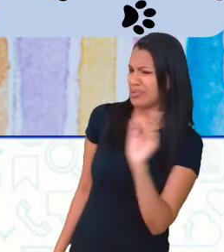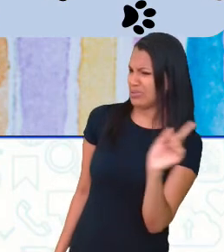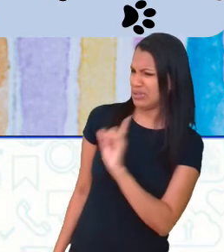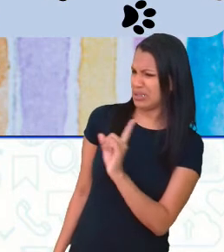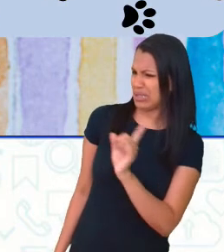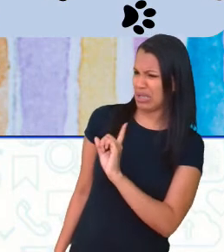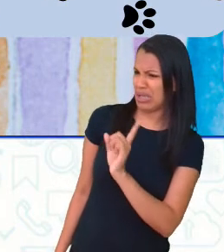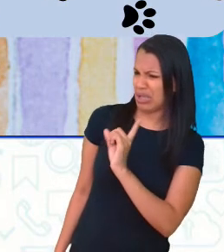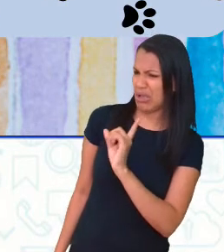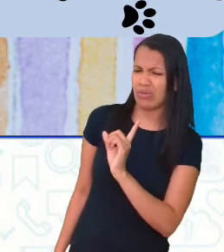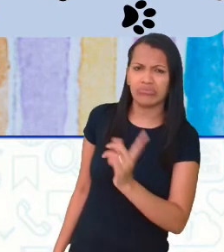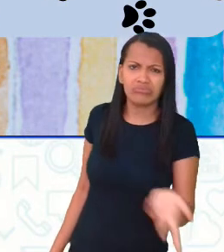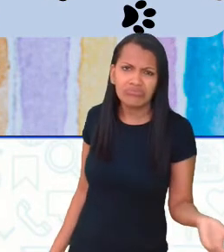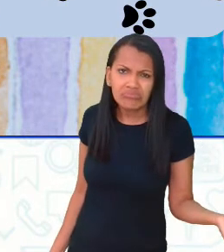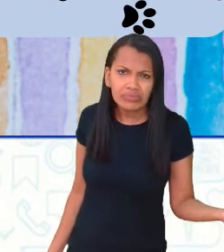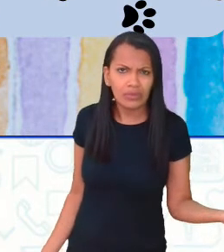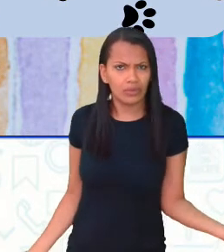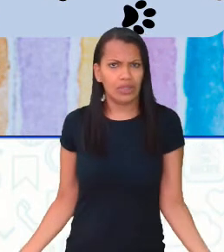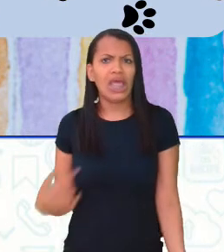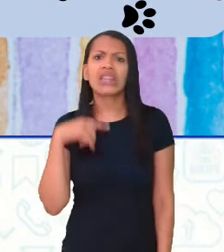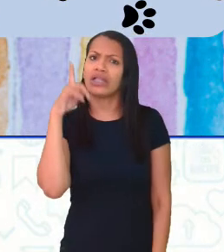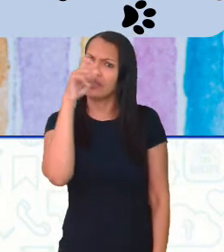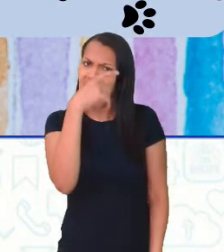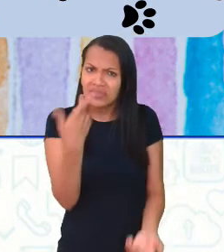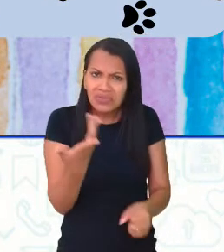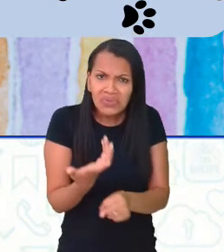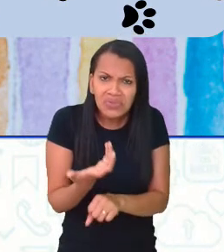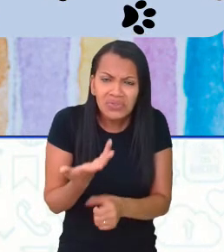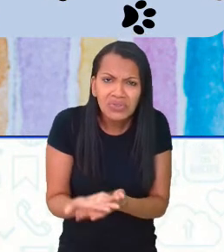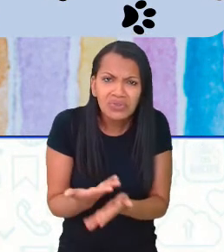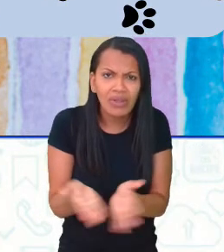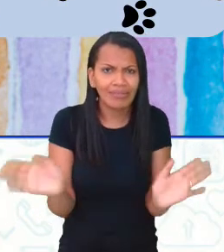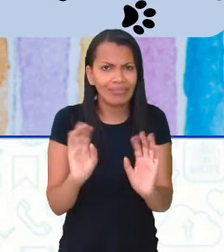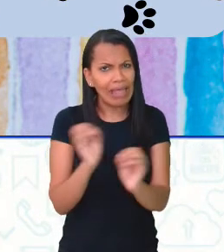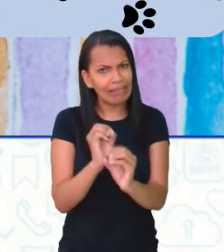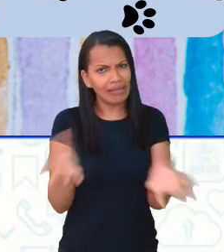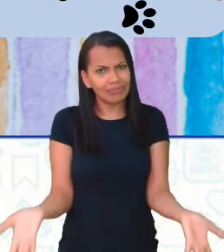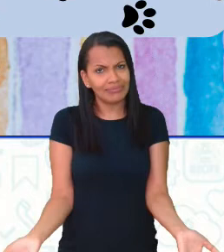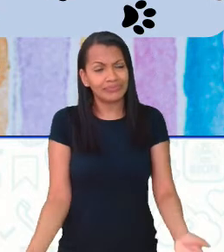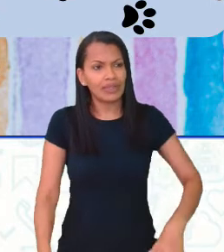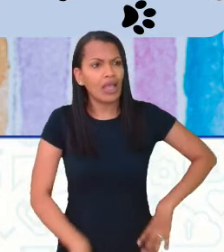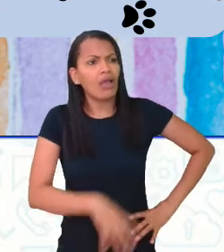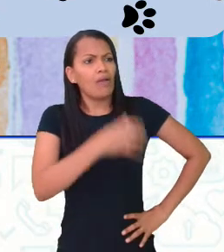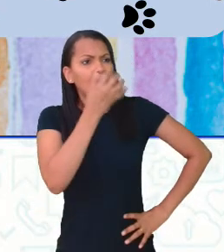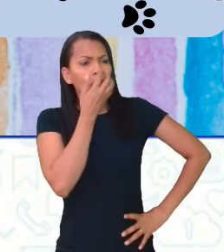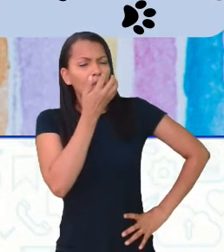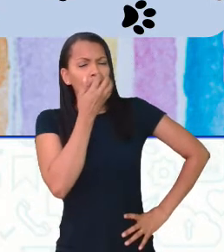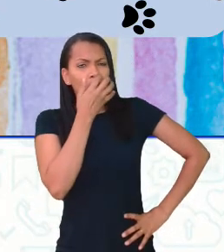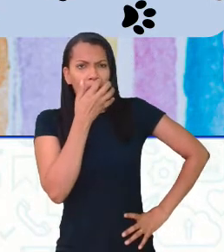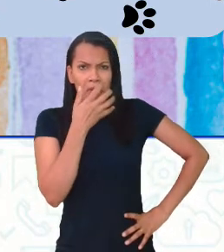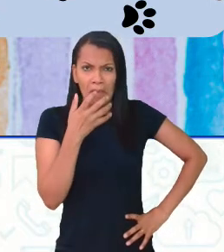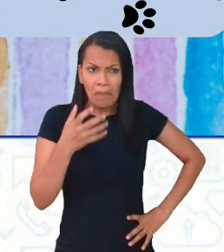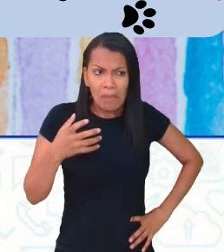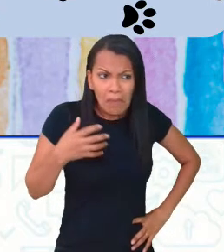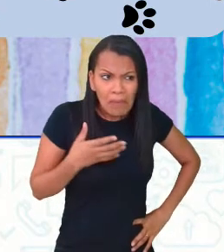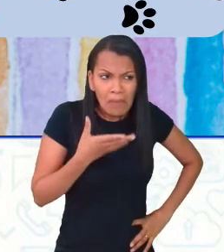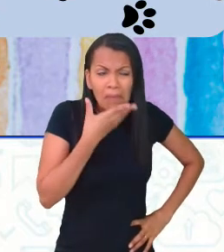né? Ele não está estudando nenhuma coisa. Sei não, viu? E aí o pai cachorro fica impaciente e pergunta,